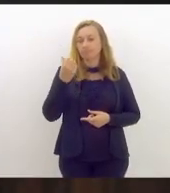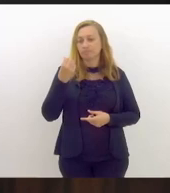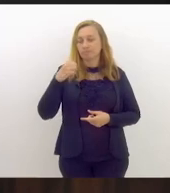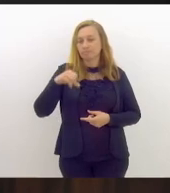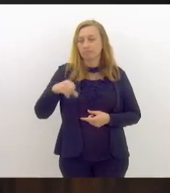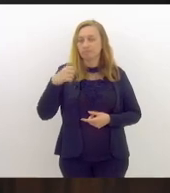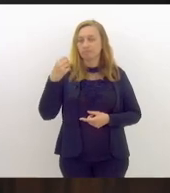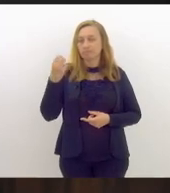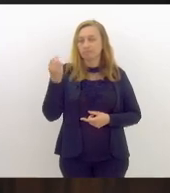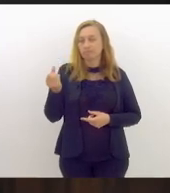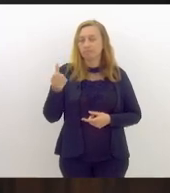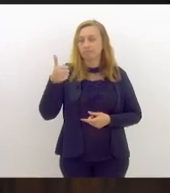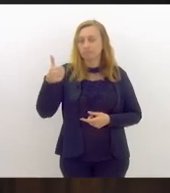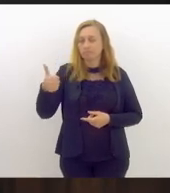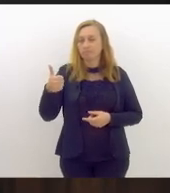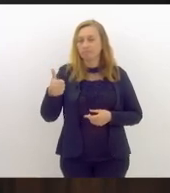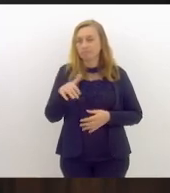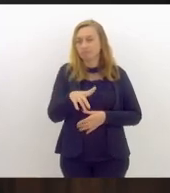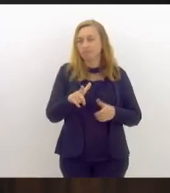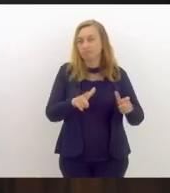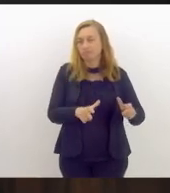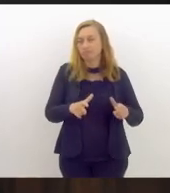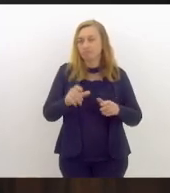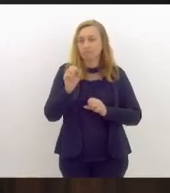1.961 estabelecimentos na indústria,